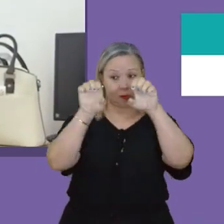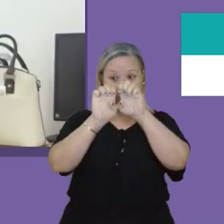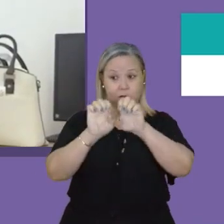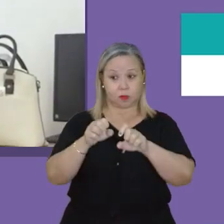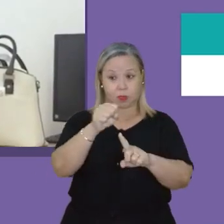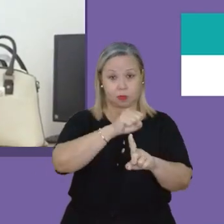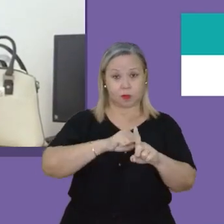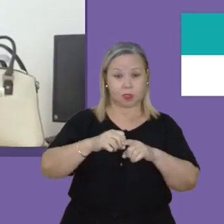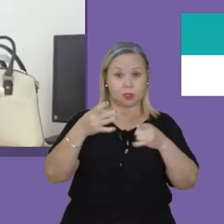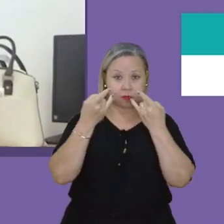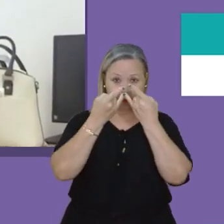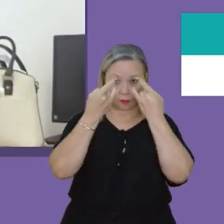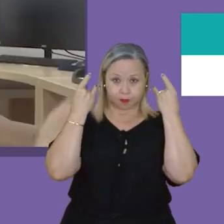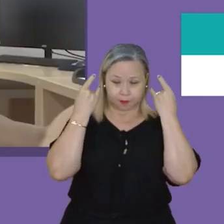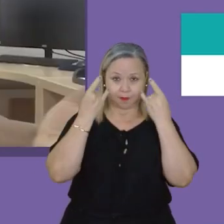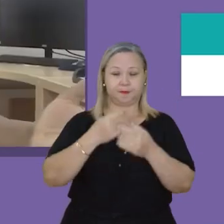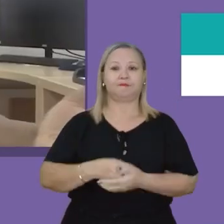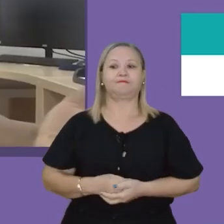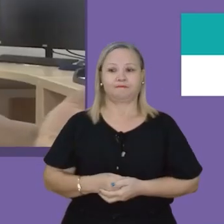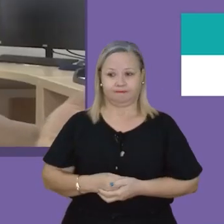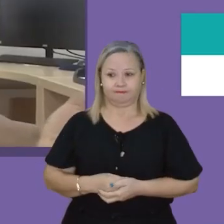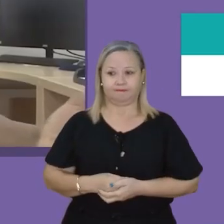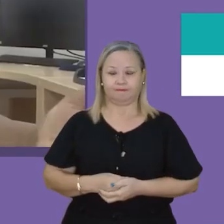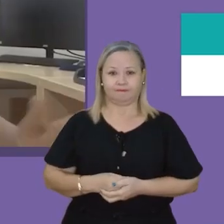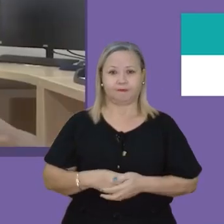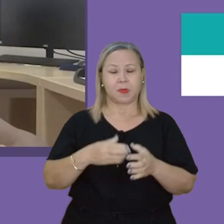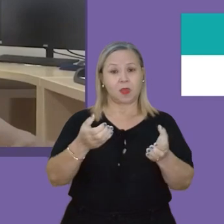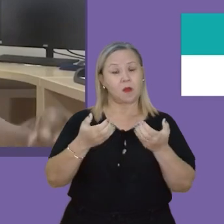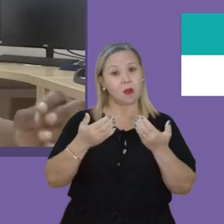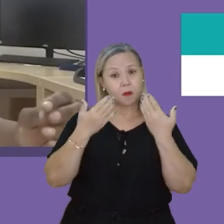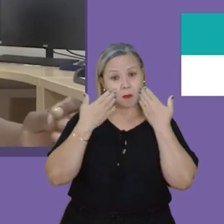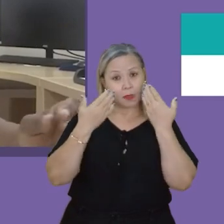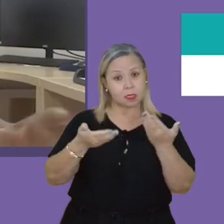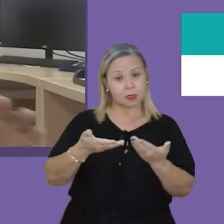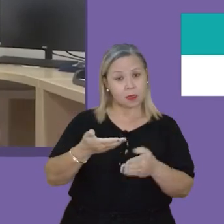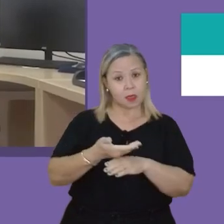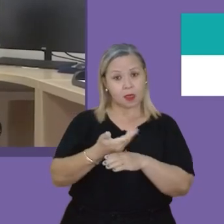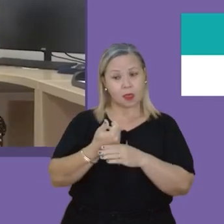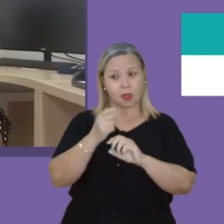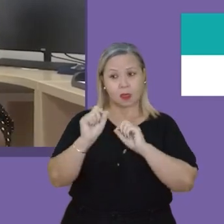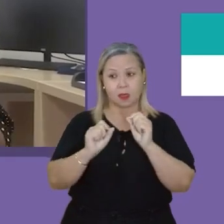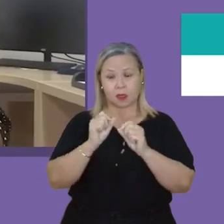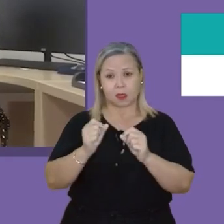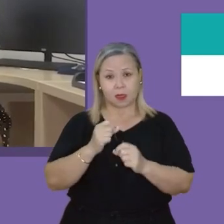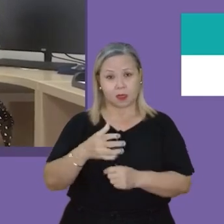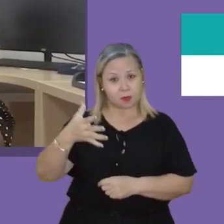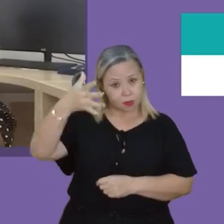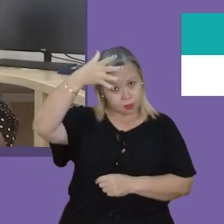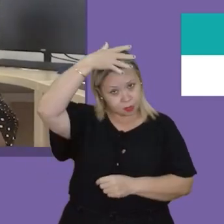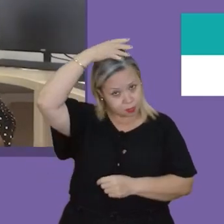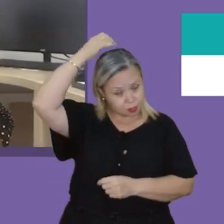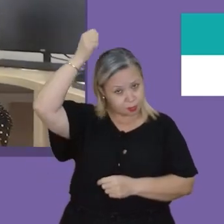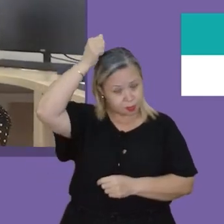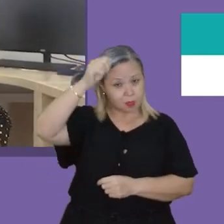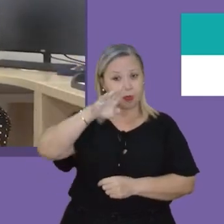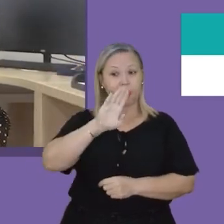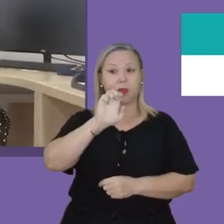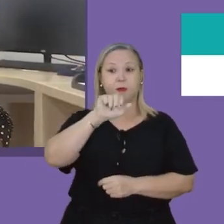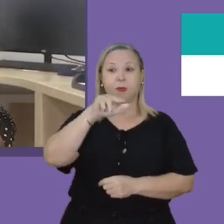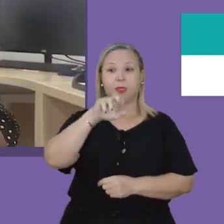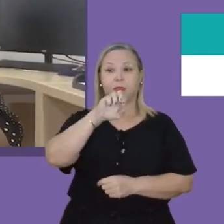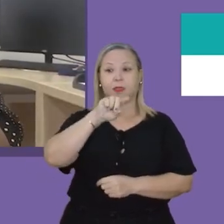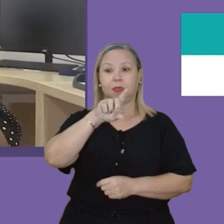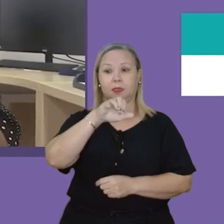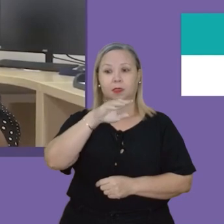sociedade capitalista. Mas antes eu quero me apresentar. Sou Benedita da Silva, sou deputada federal pelo Partido